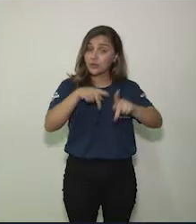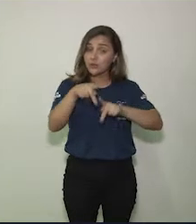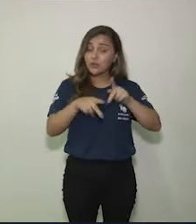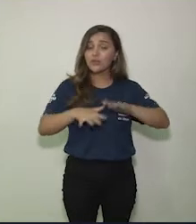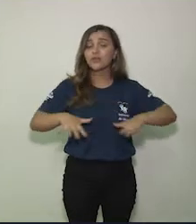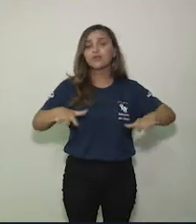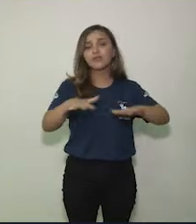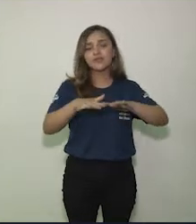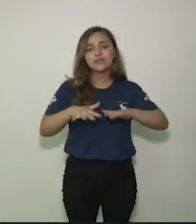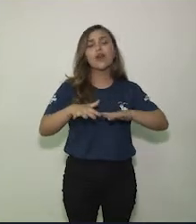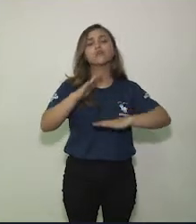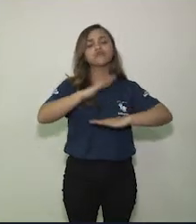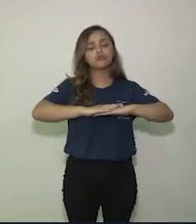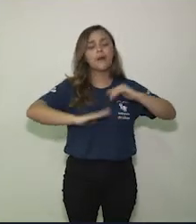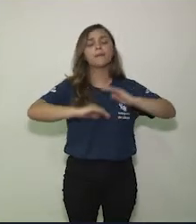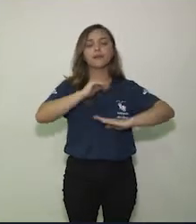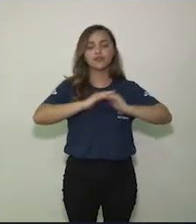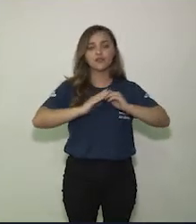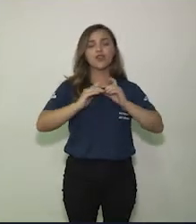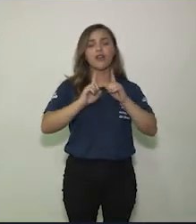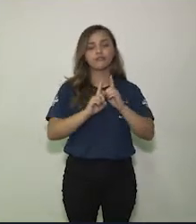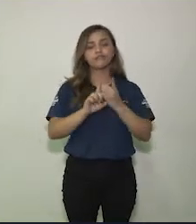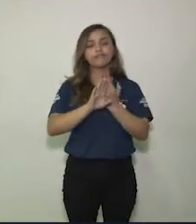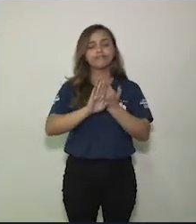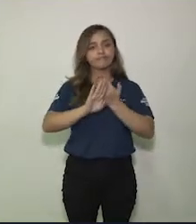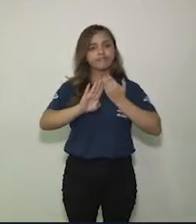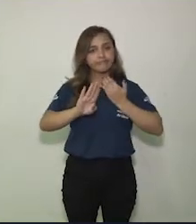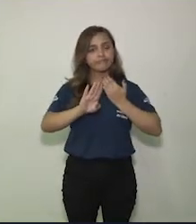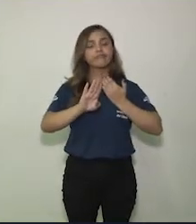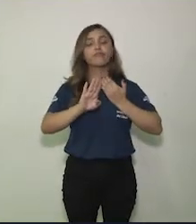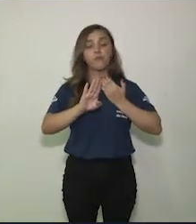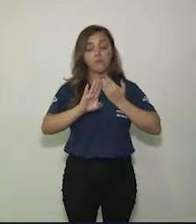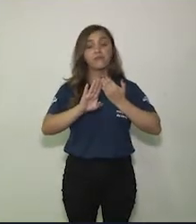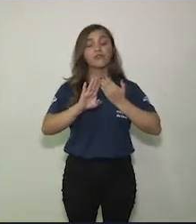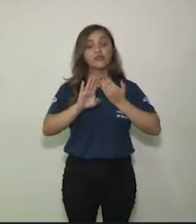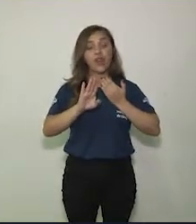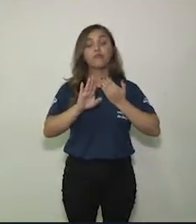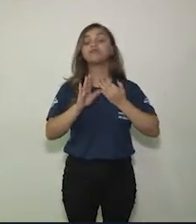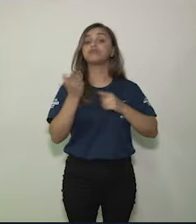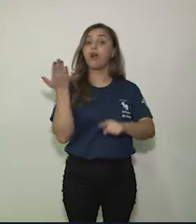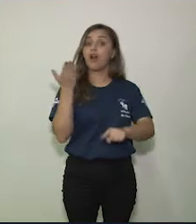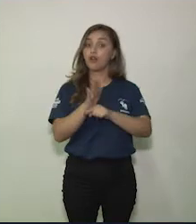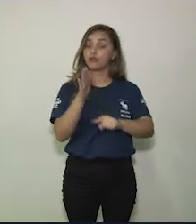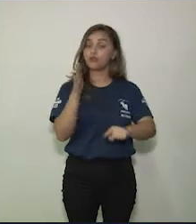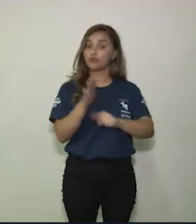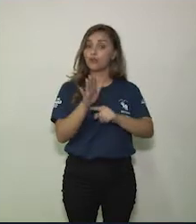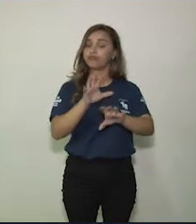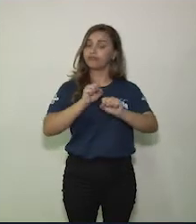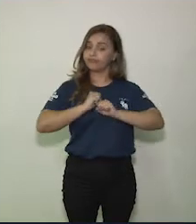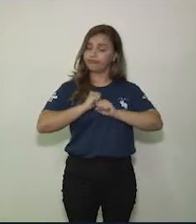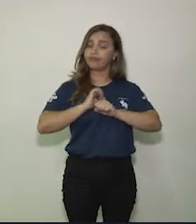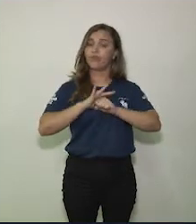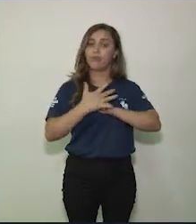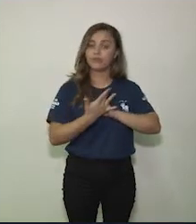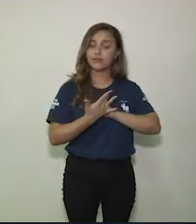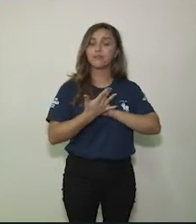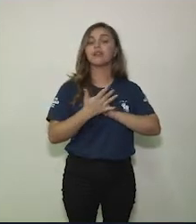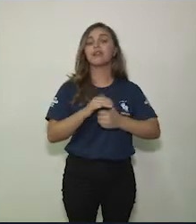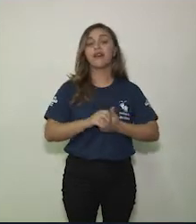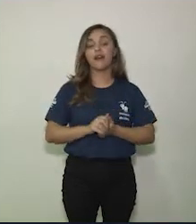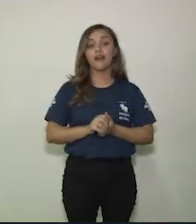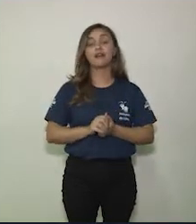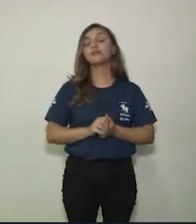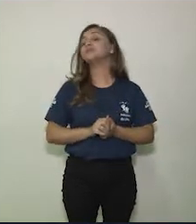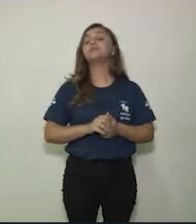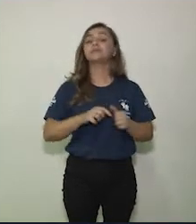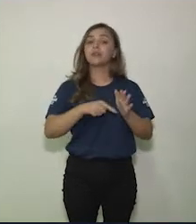praticado distanciamento social reduziu em muito a prevalência. Na terceira fase, a chance de se infectar,